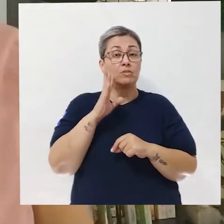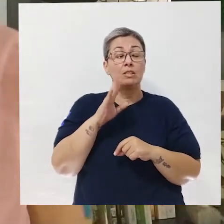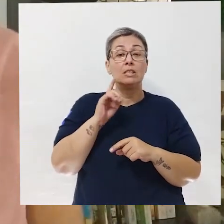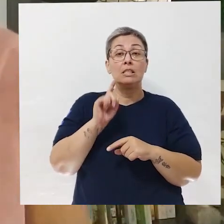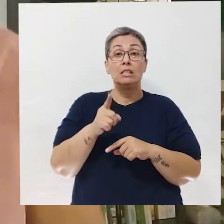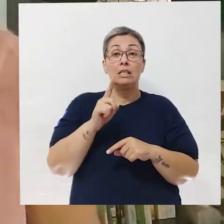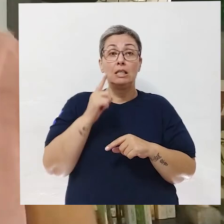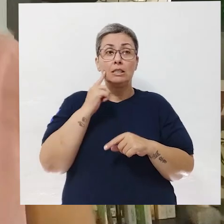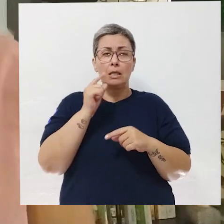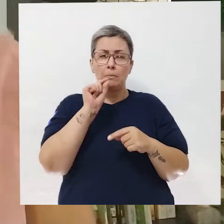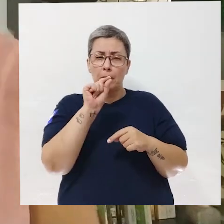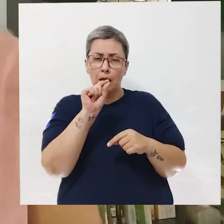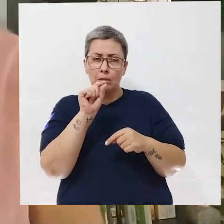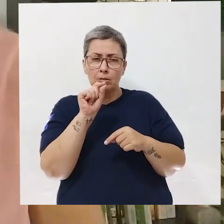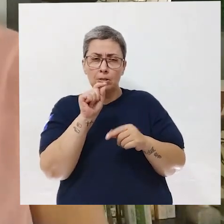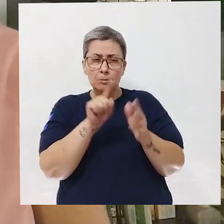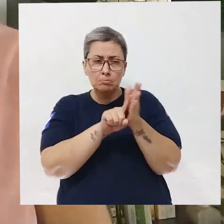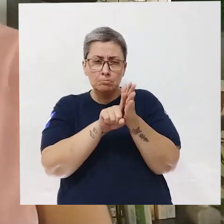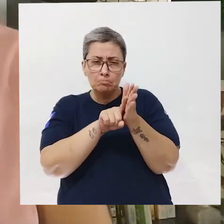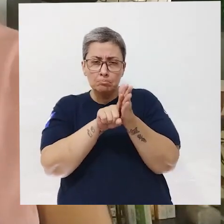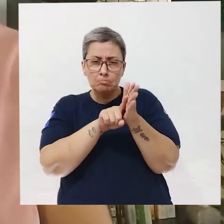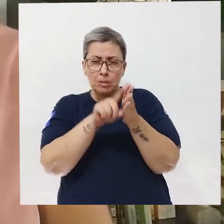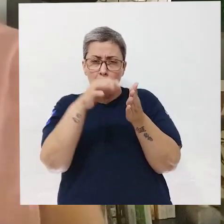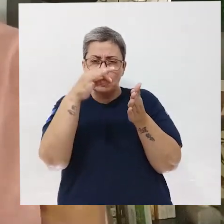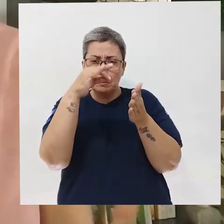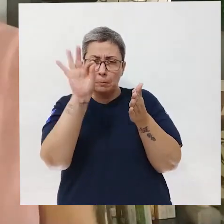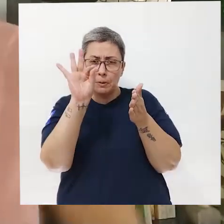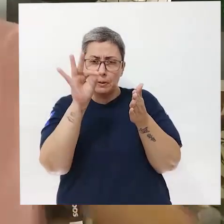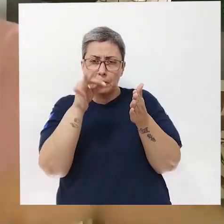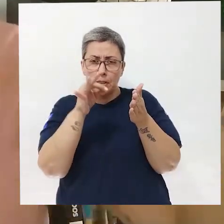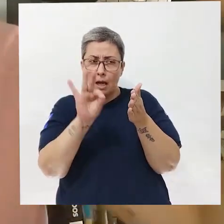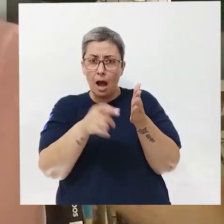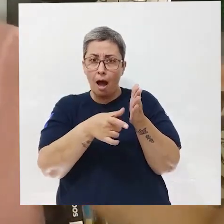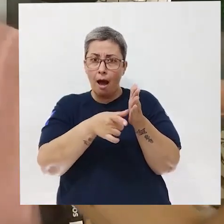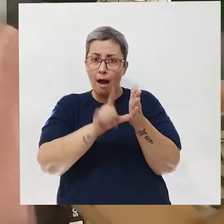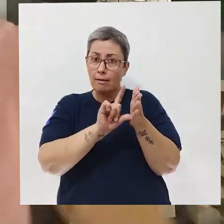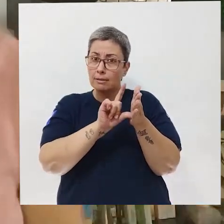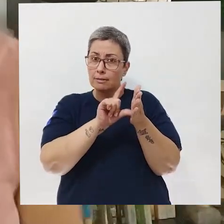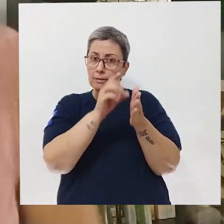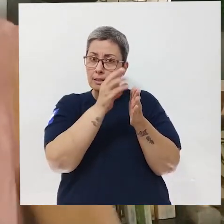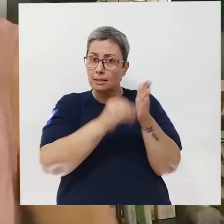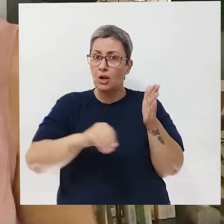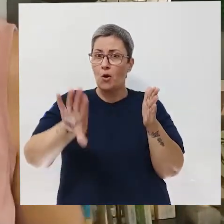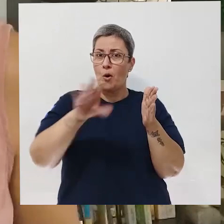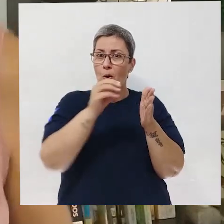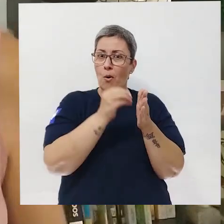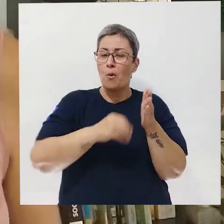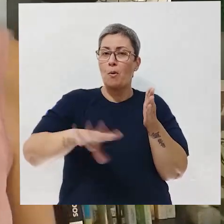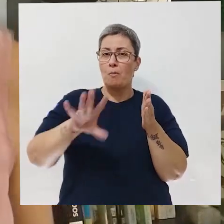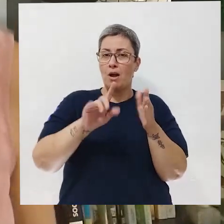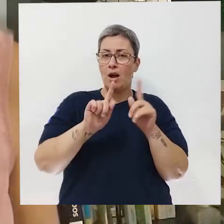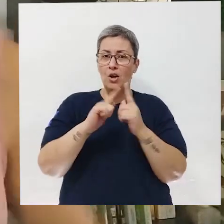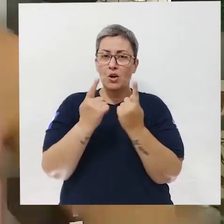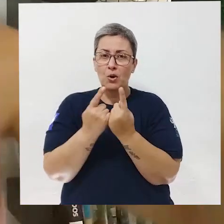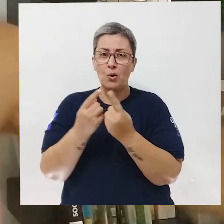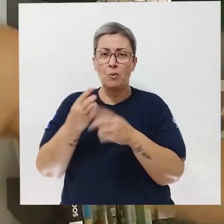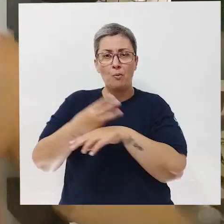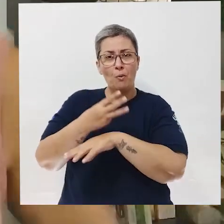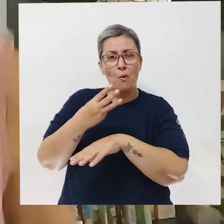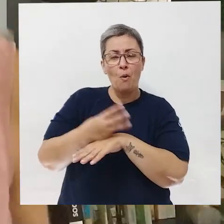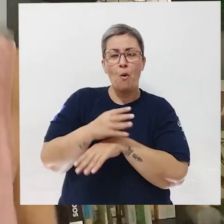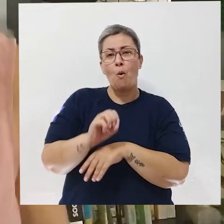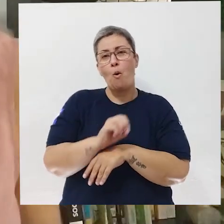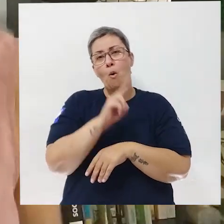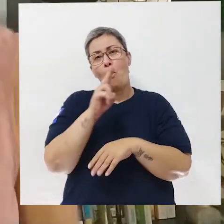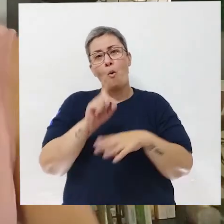sempre checar as informações que a gente recebe antes de passar para frente. Passar para frente em grupos de WhatsApp ou passar para